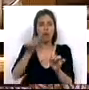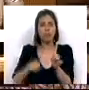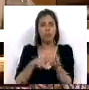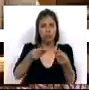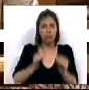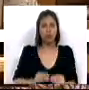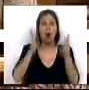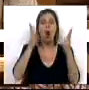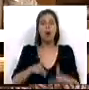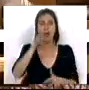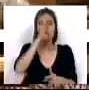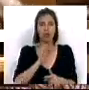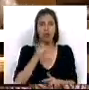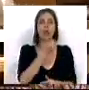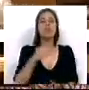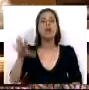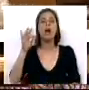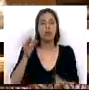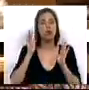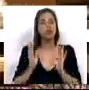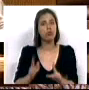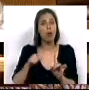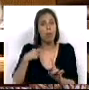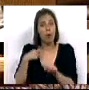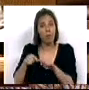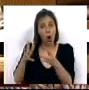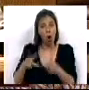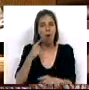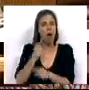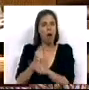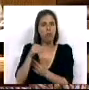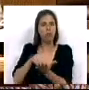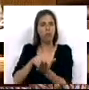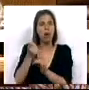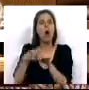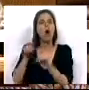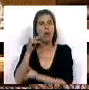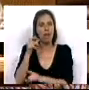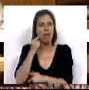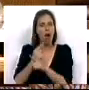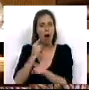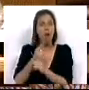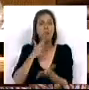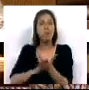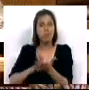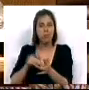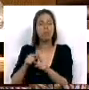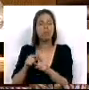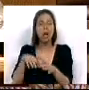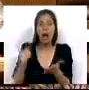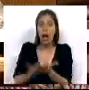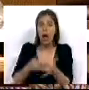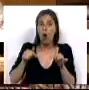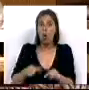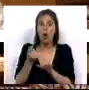elaboração do Orçamento de Estado para 2014 e esse orçamento manteve o aumento do IVA na restauração e até